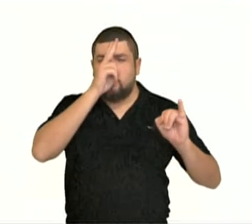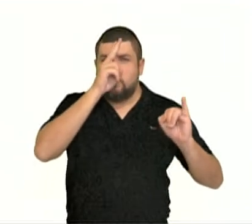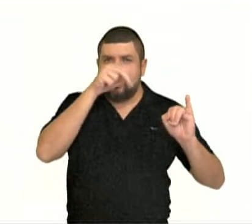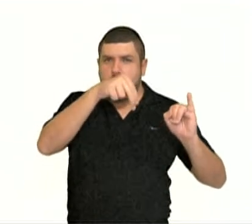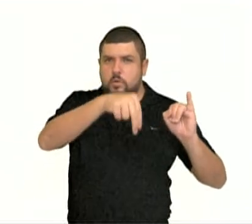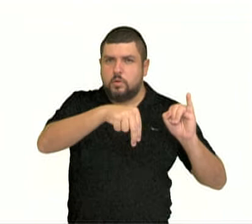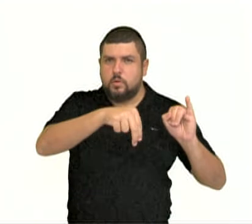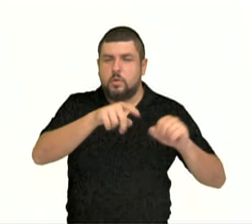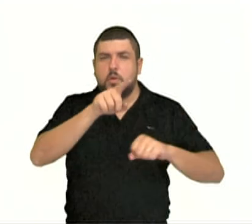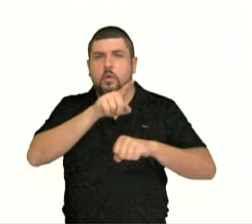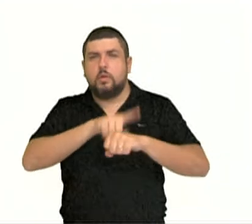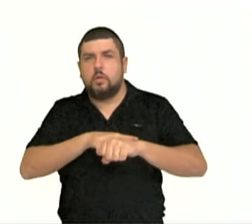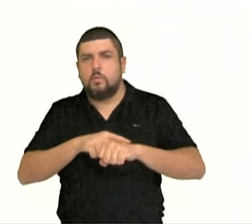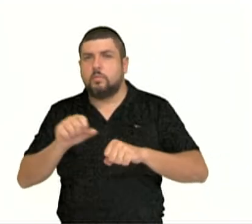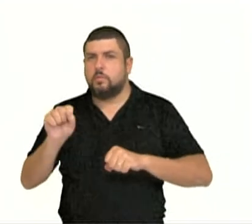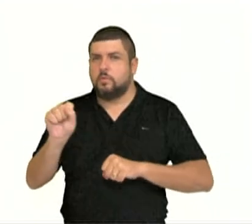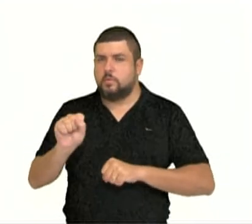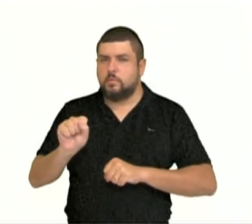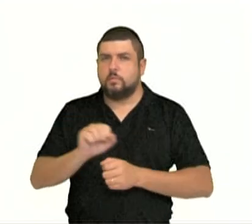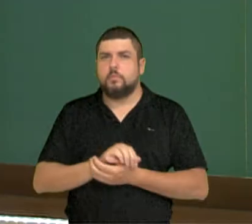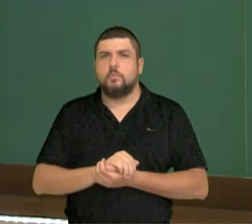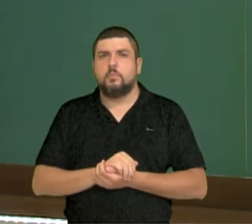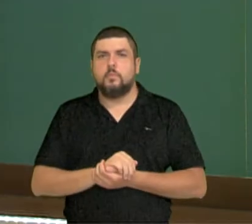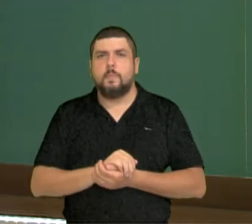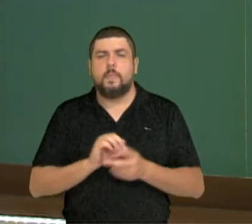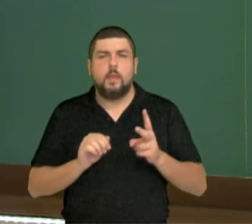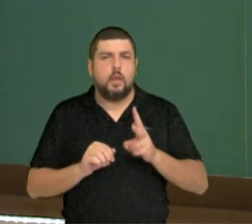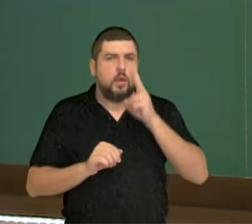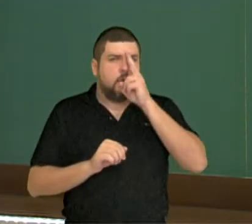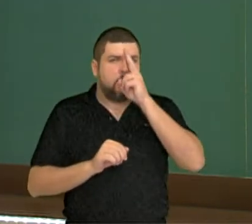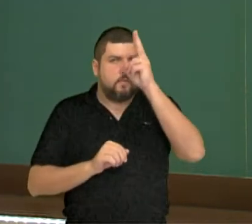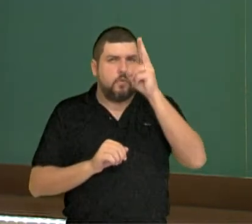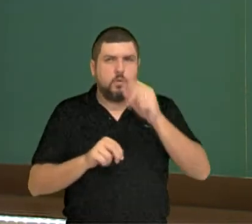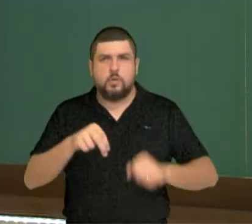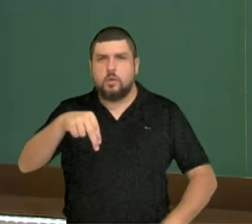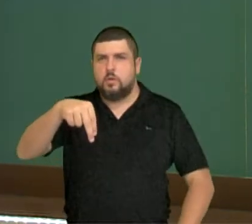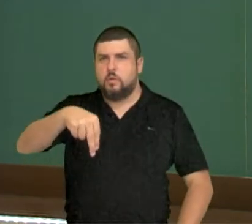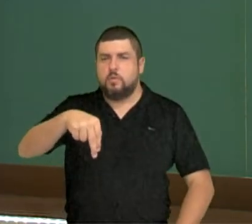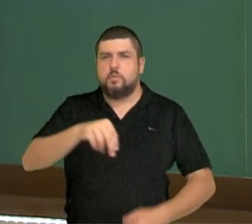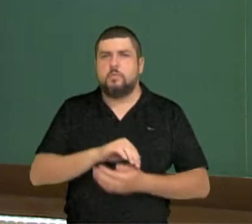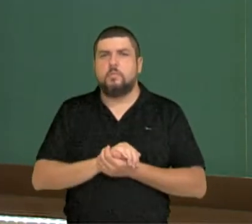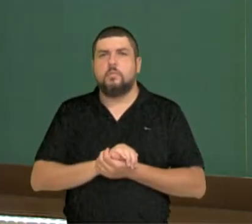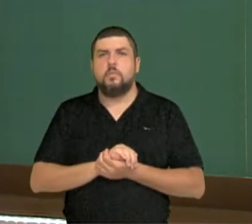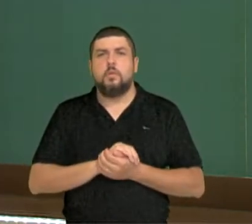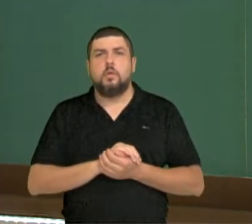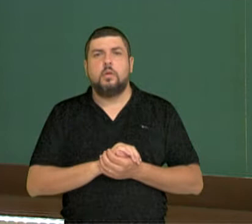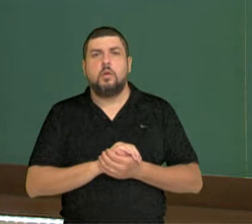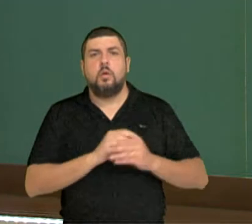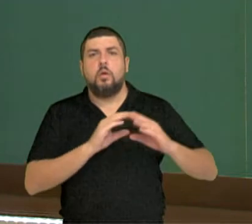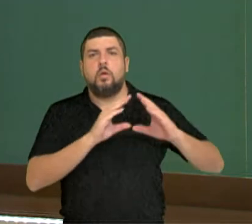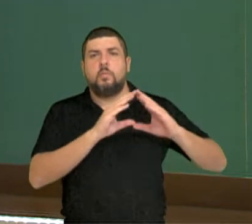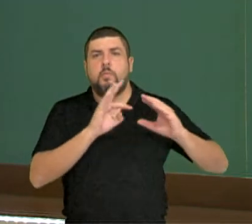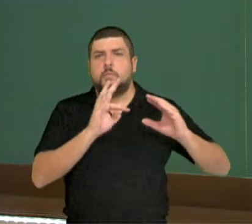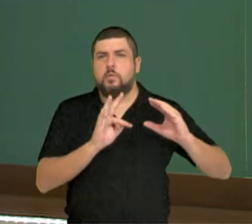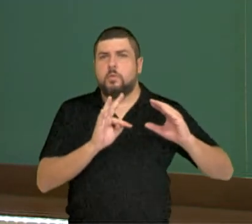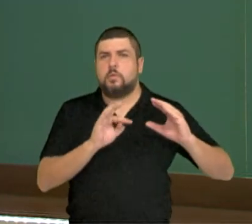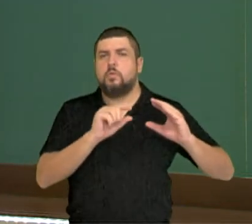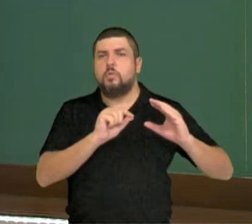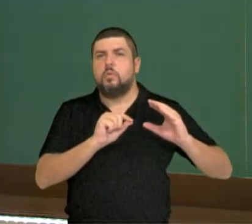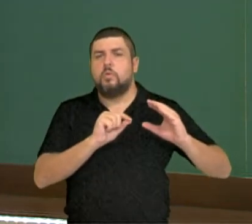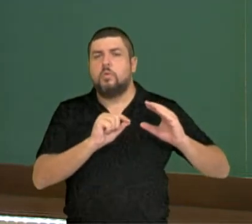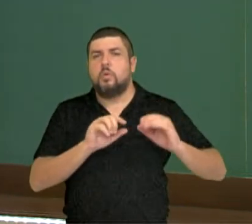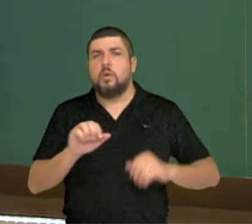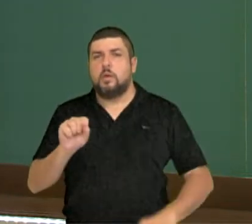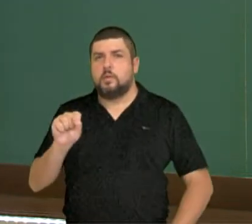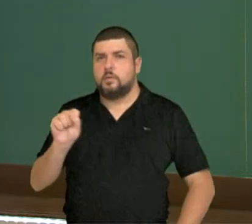segundo. A força é medida em Newton e o intervalo de tempo em segundos. Ok?